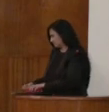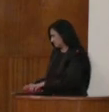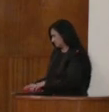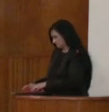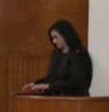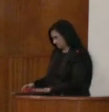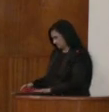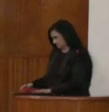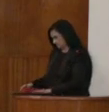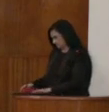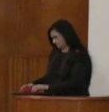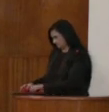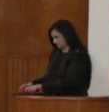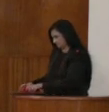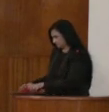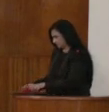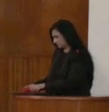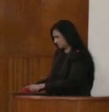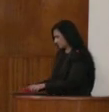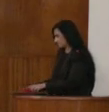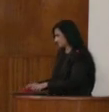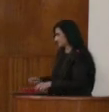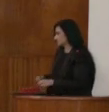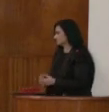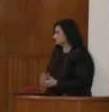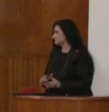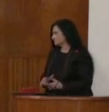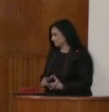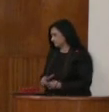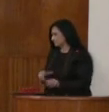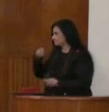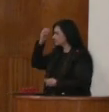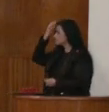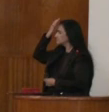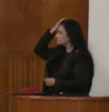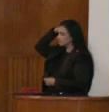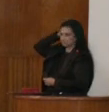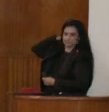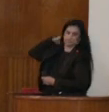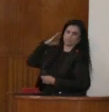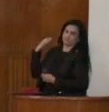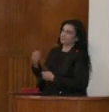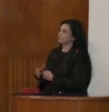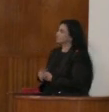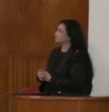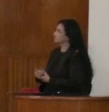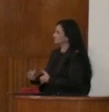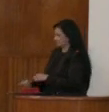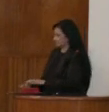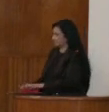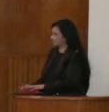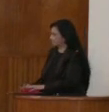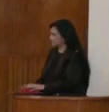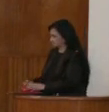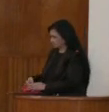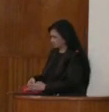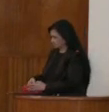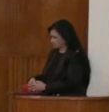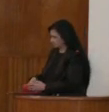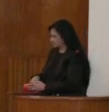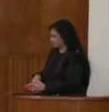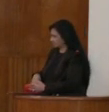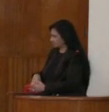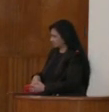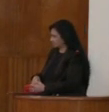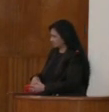Com certeza a secretaria já vai trabalhar sobre isso. Eu acho importantíssima a campanha, né, o deputado?